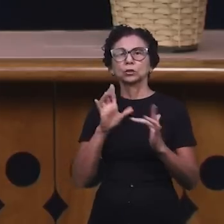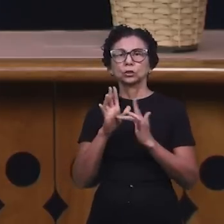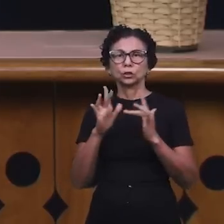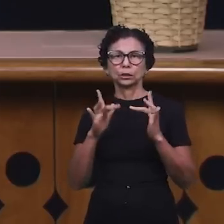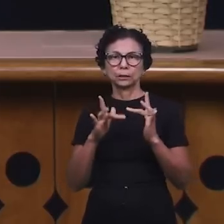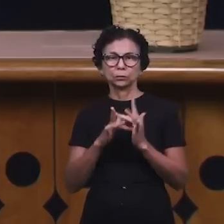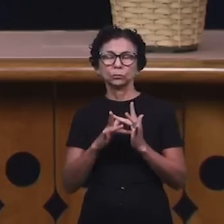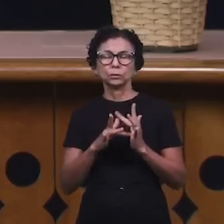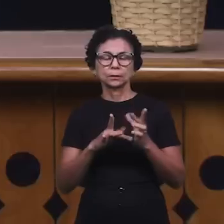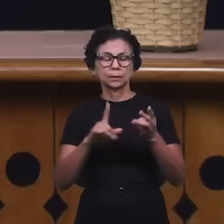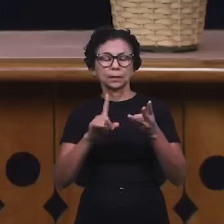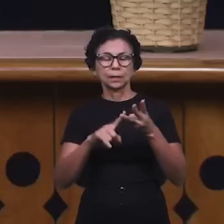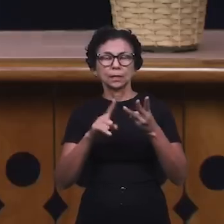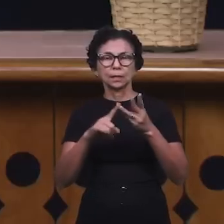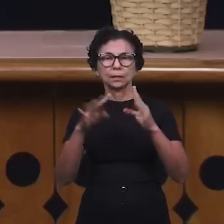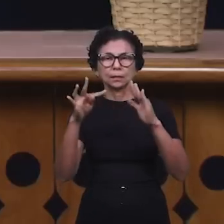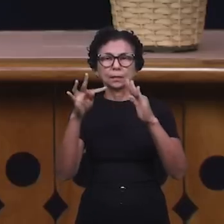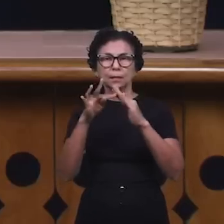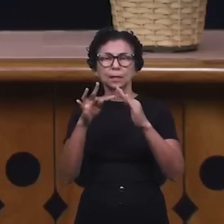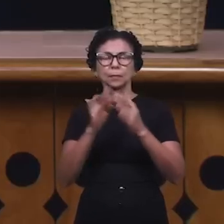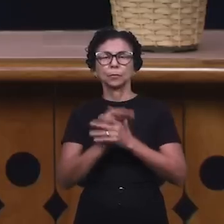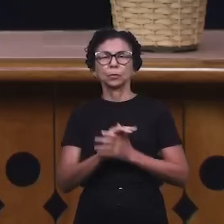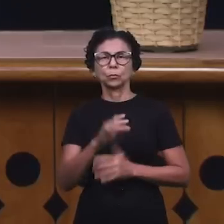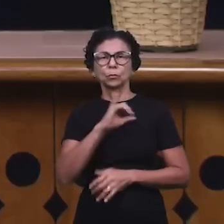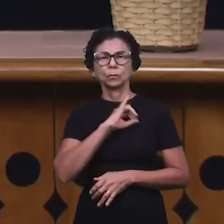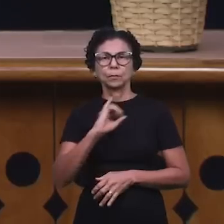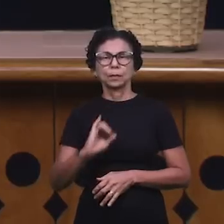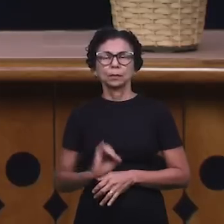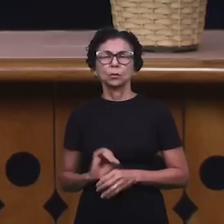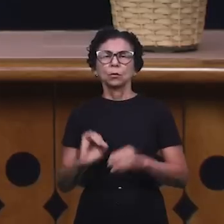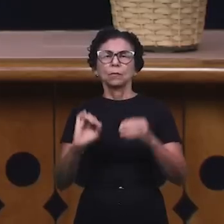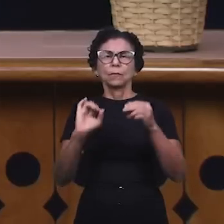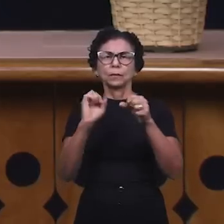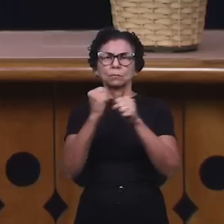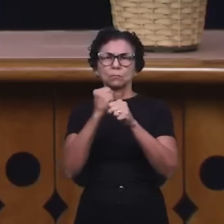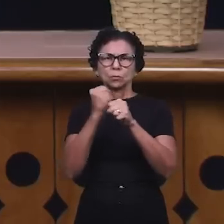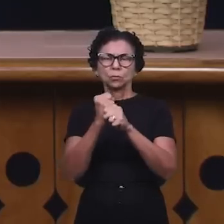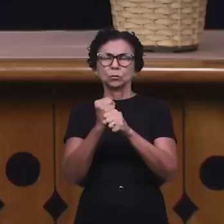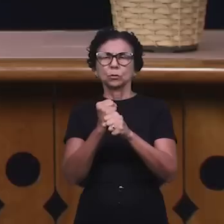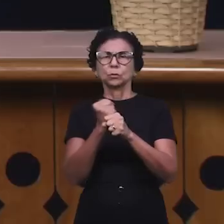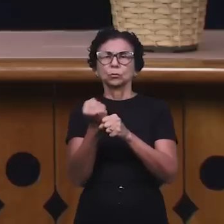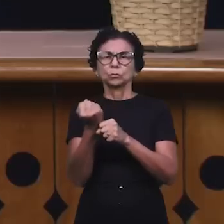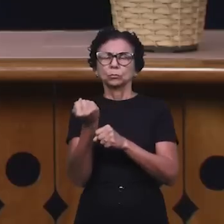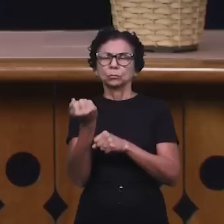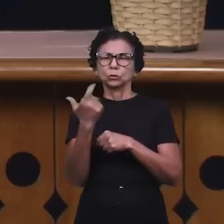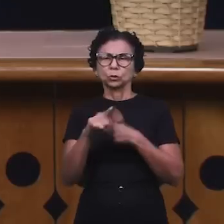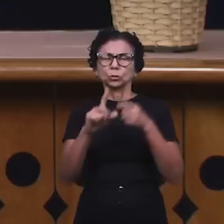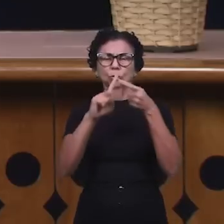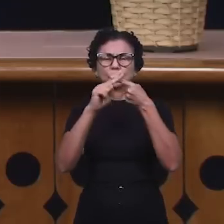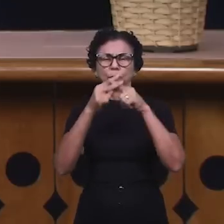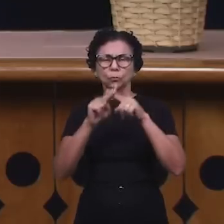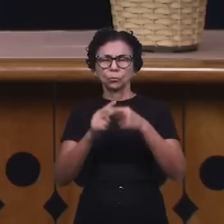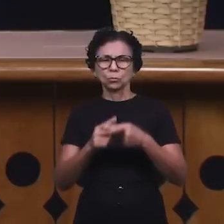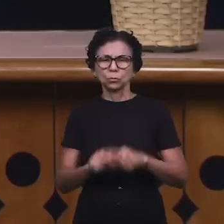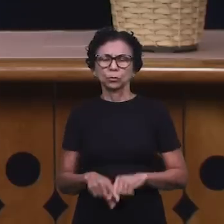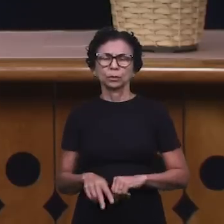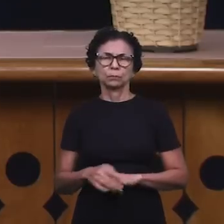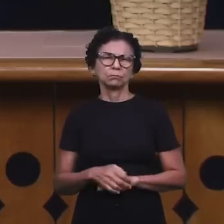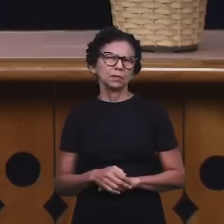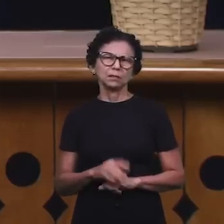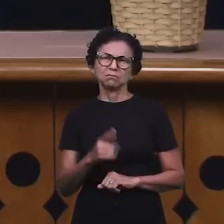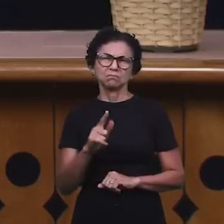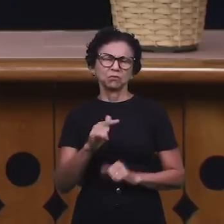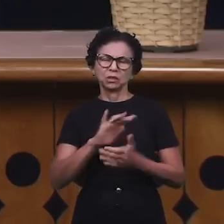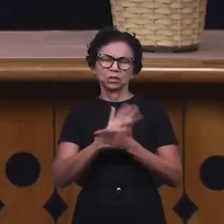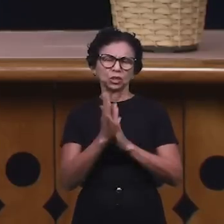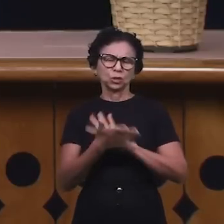templo. Também se chama do terceiro templo. Mas, na verdade, o templo não foi destruído nessa ocasião.